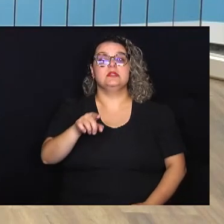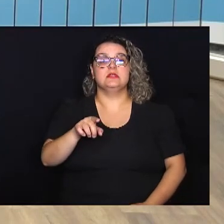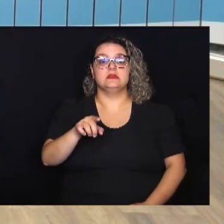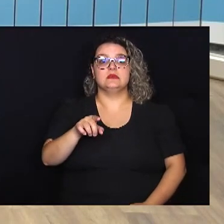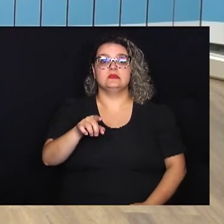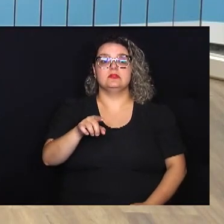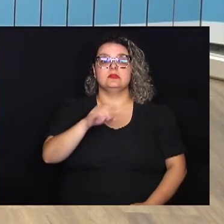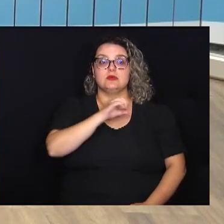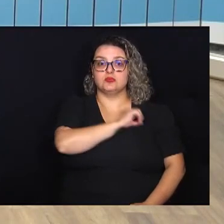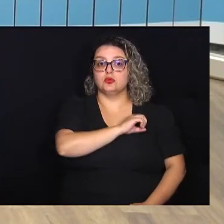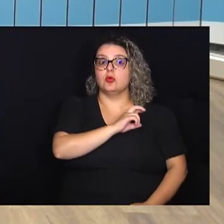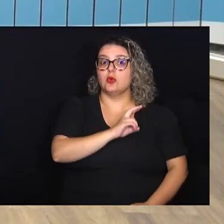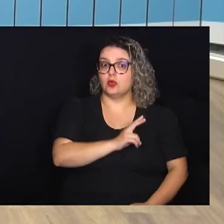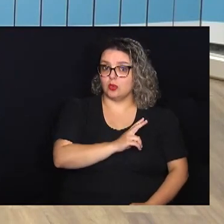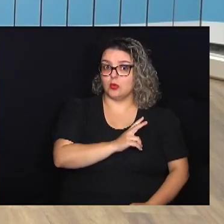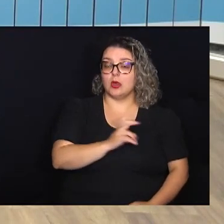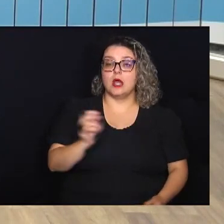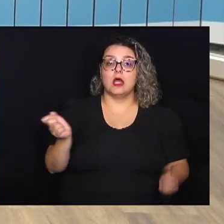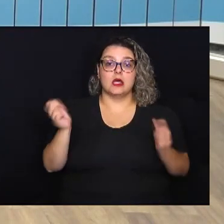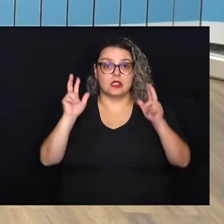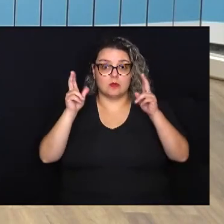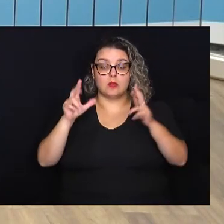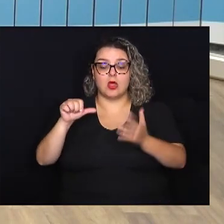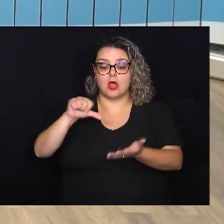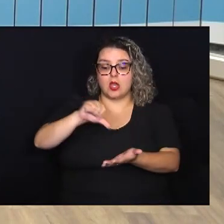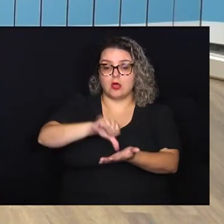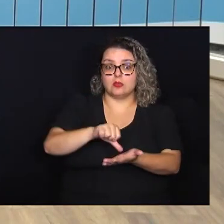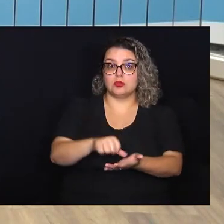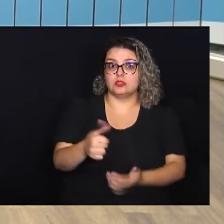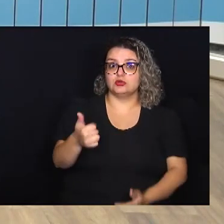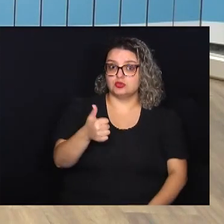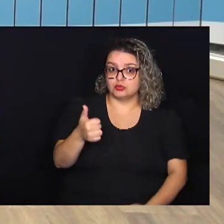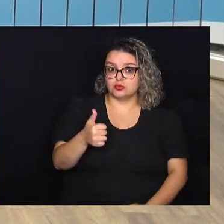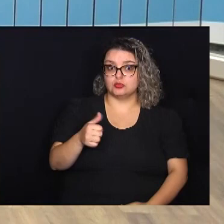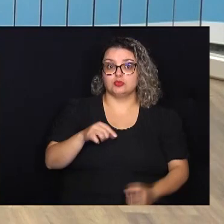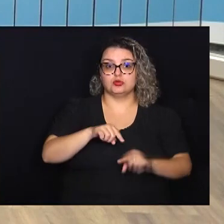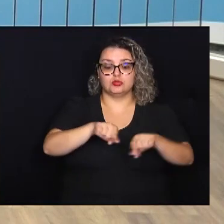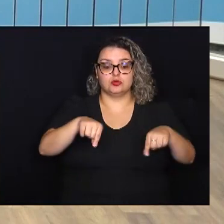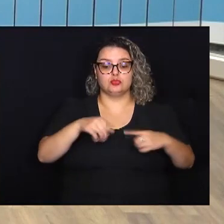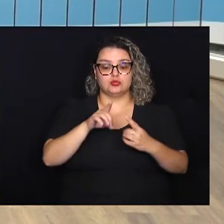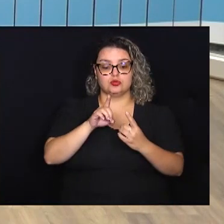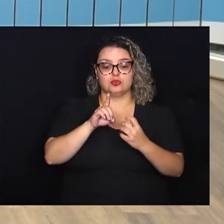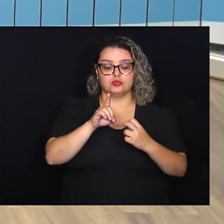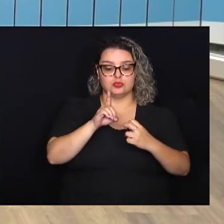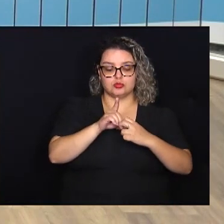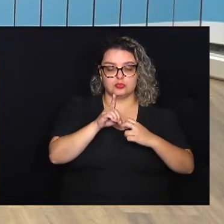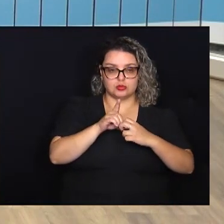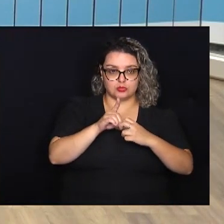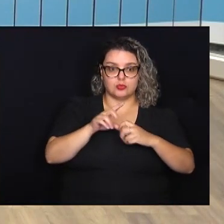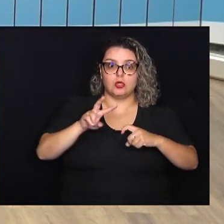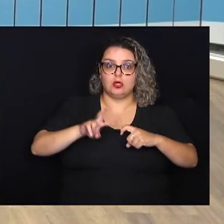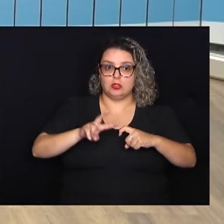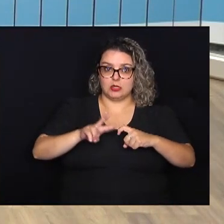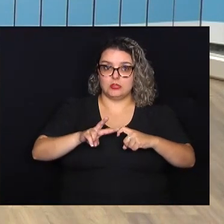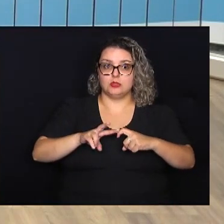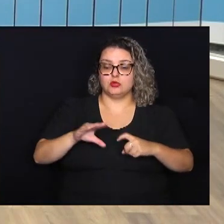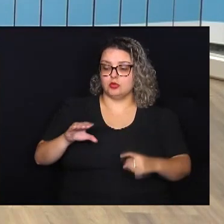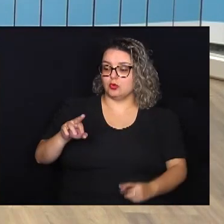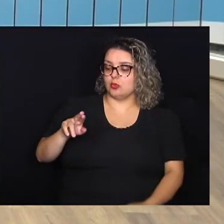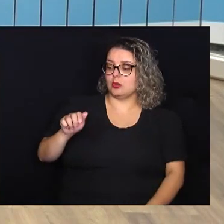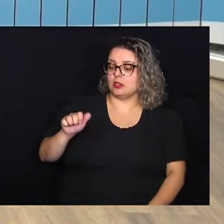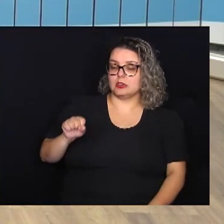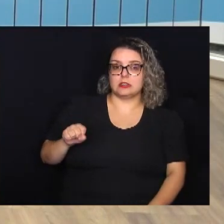Ouro Verde atenção a unidade 1 do consultório veterinário móvel que é instalada no Cras